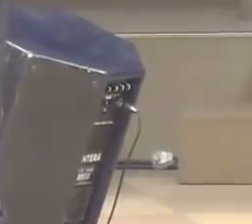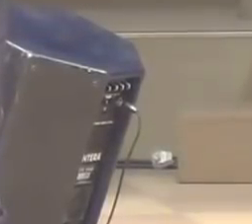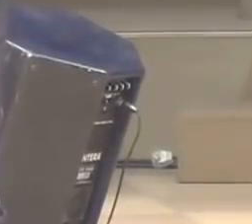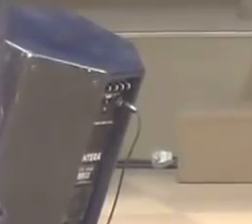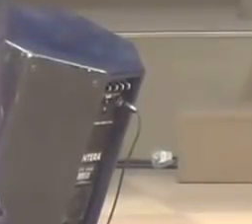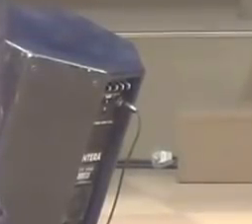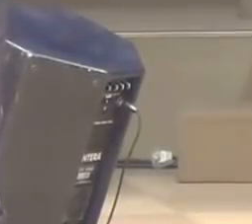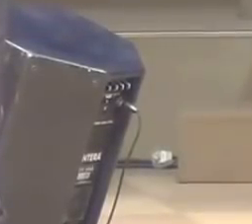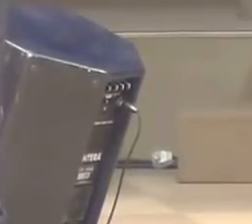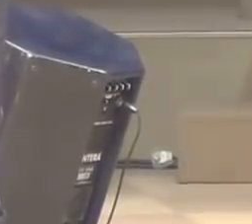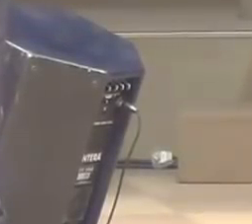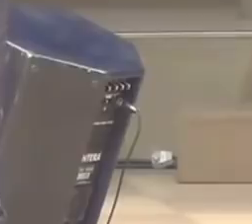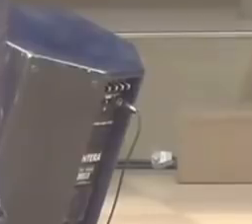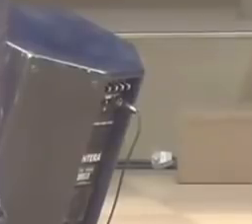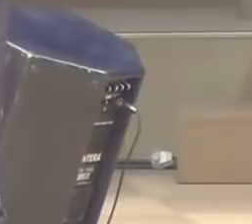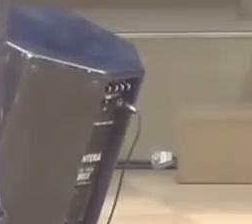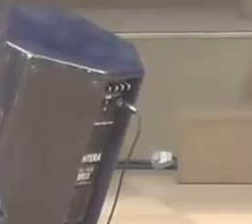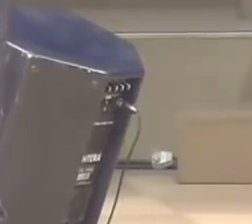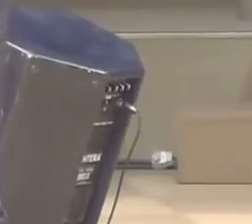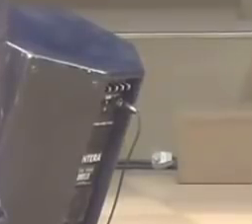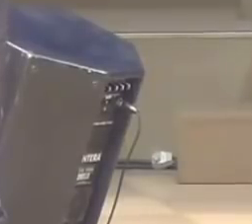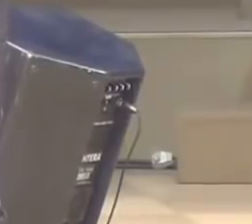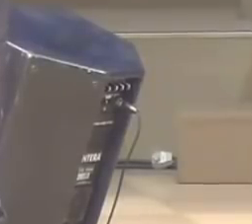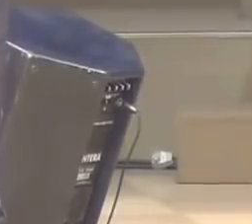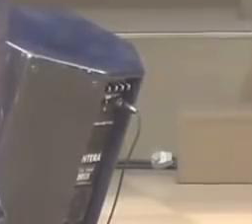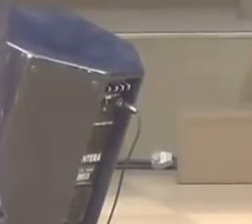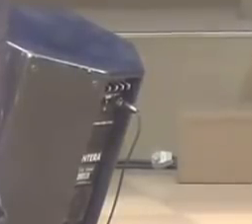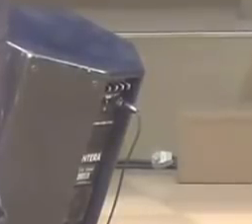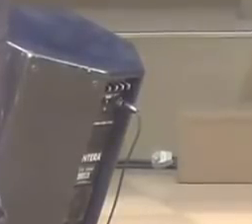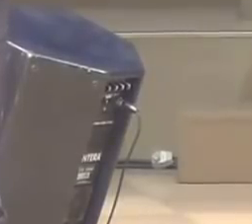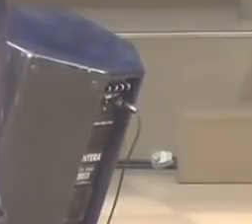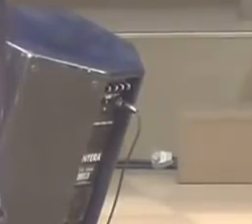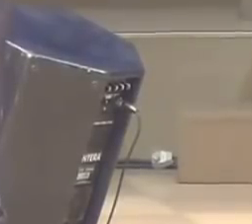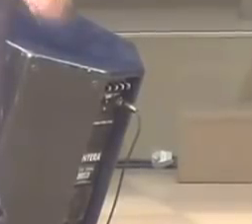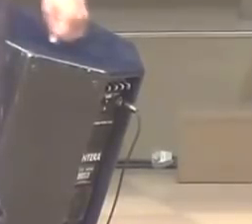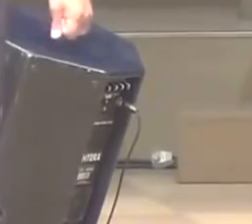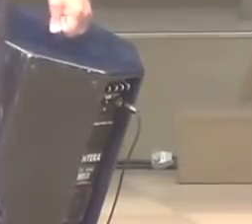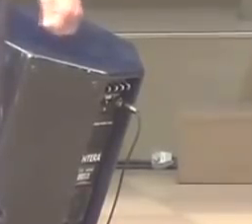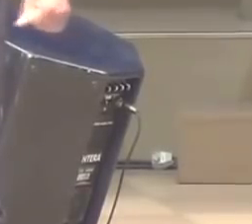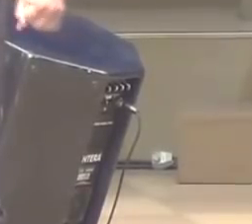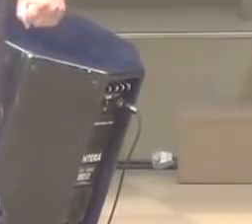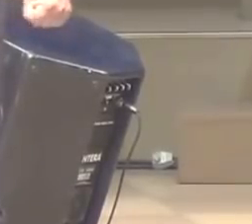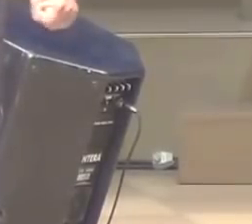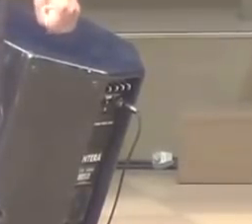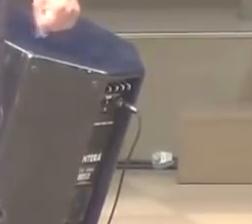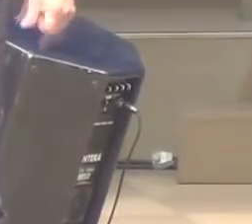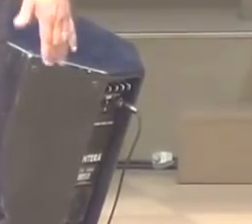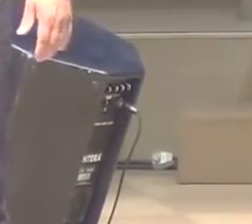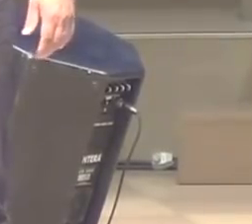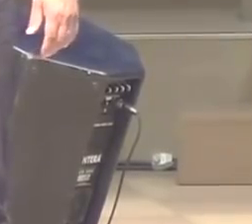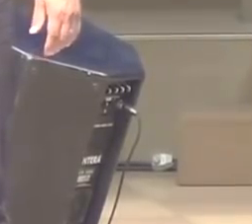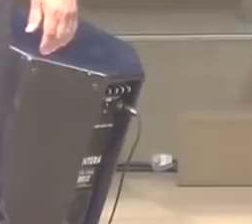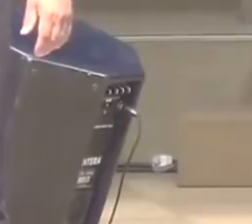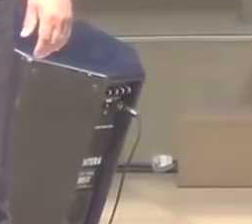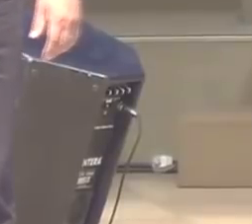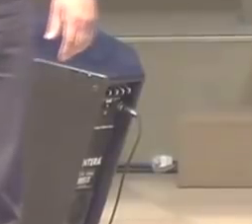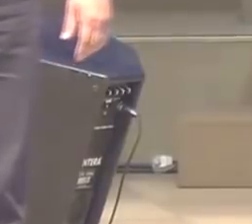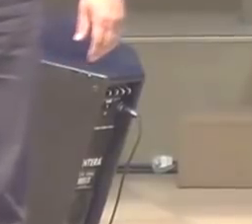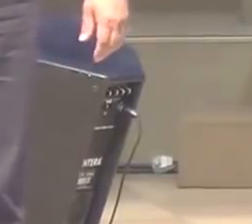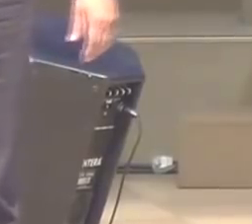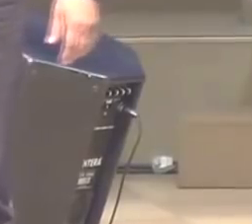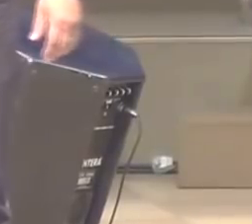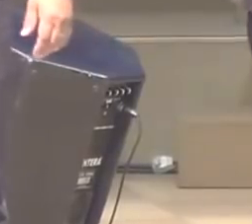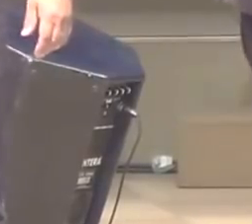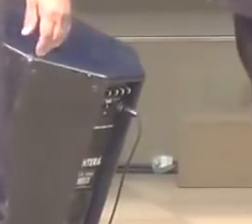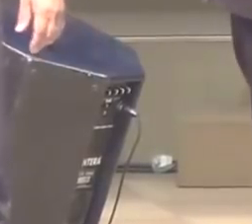pode ajudar nesse processo, tá? E aí a gente vai caminhar juntos. Segunda coisa, tem um